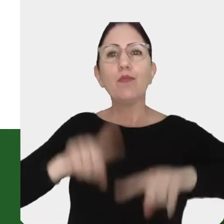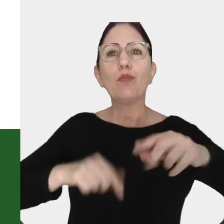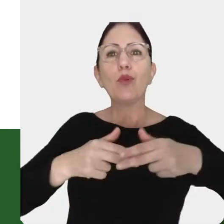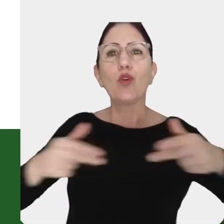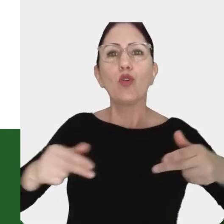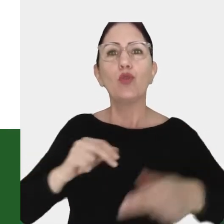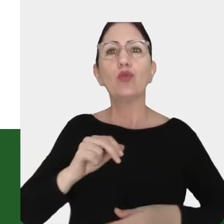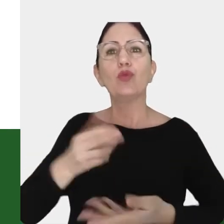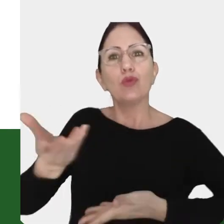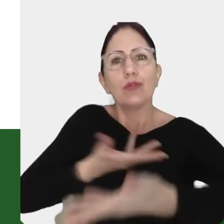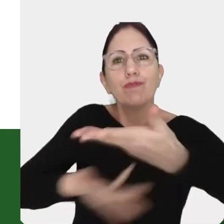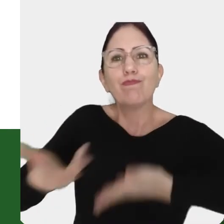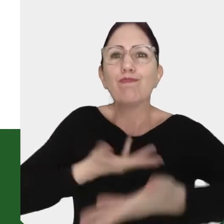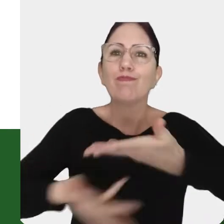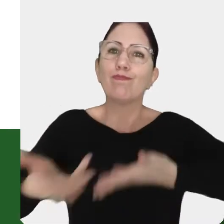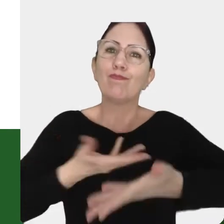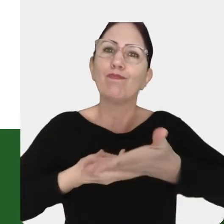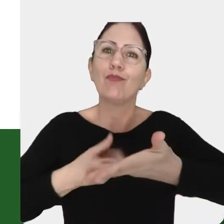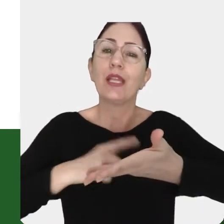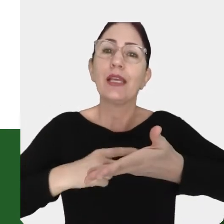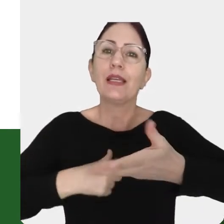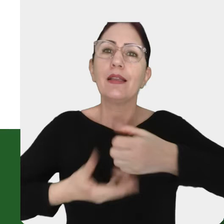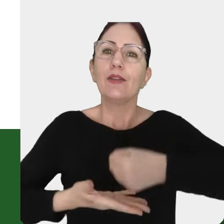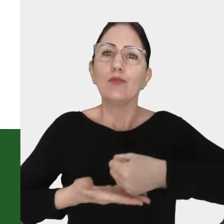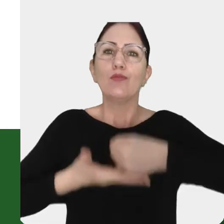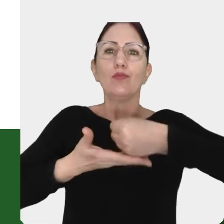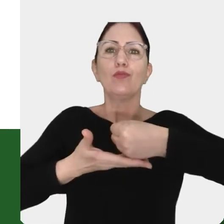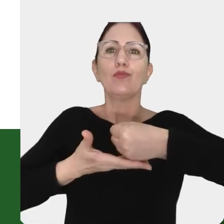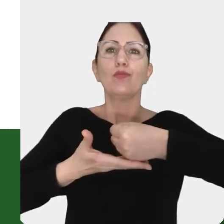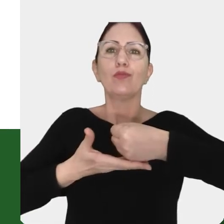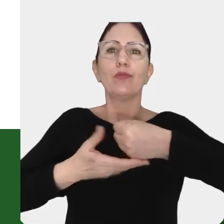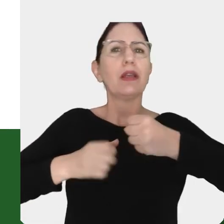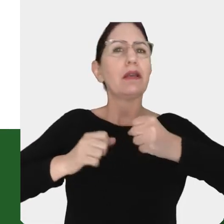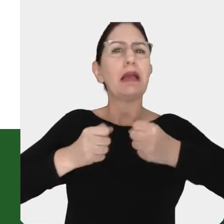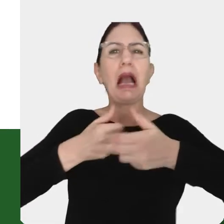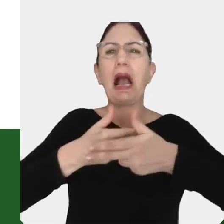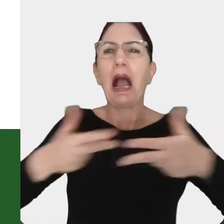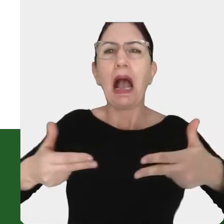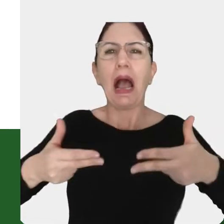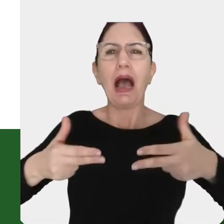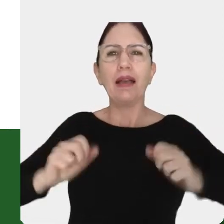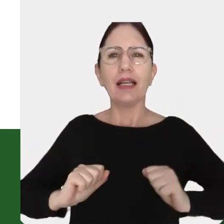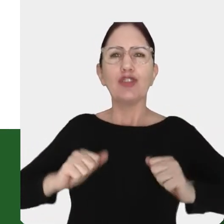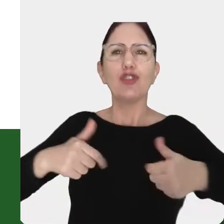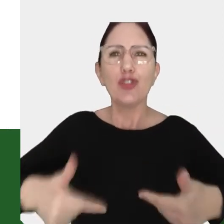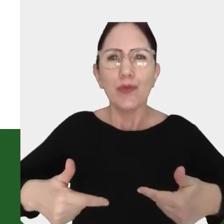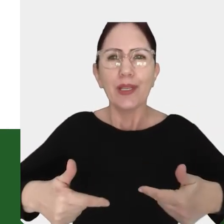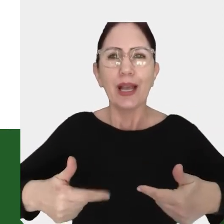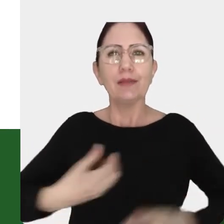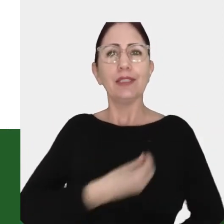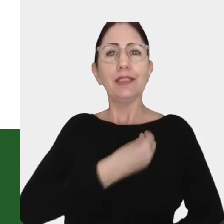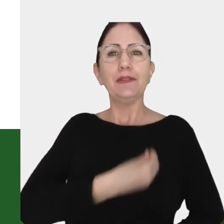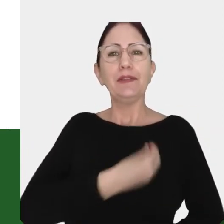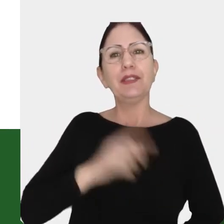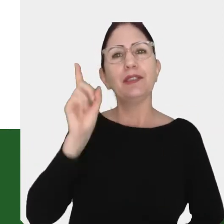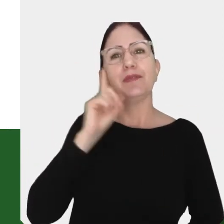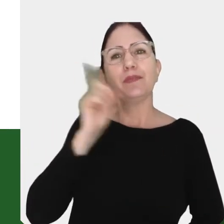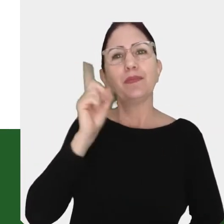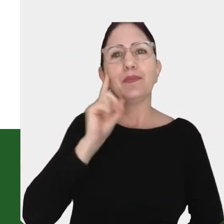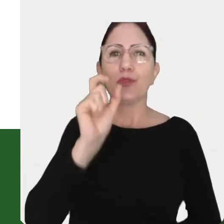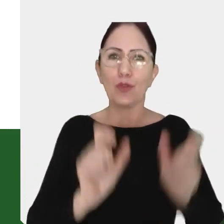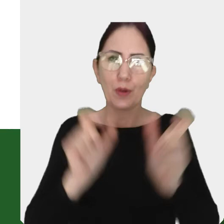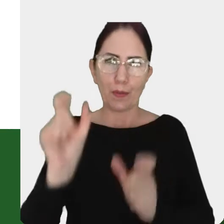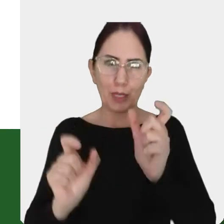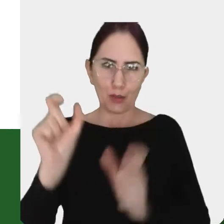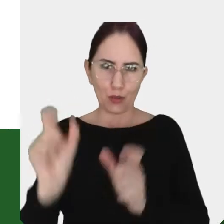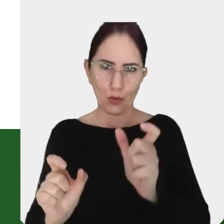design de produtos interativo fornece suporte à atividade do cotidiano das pessoas.